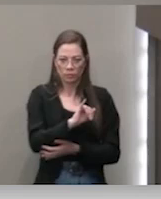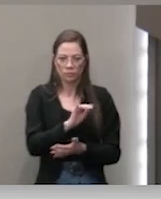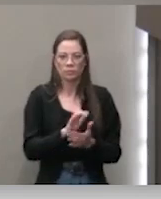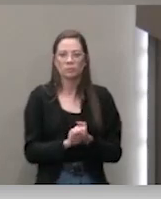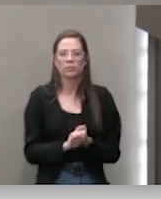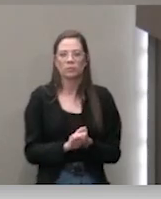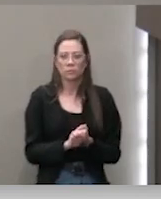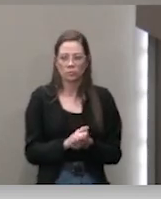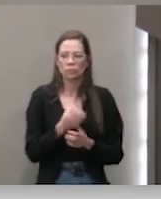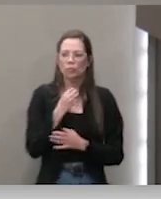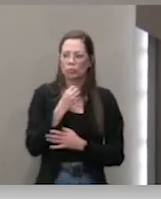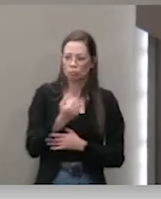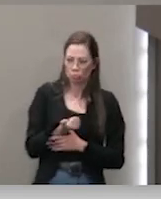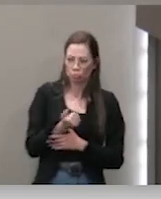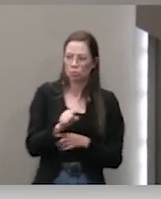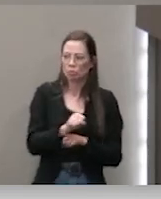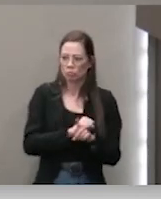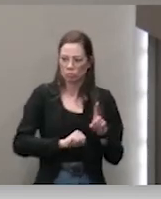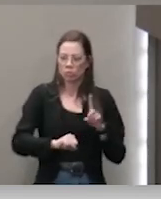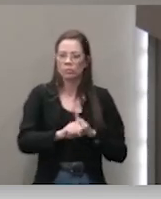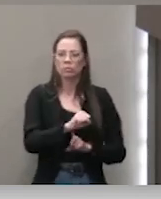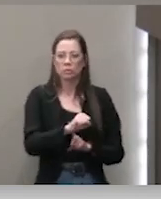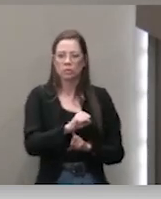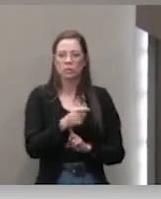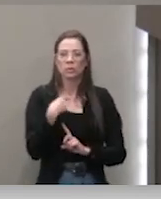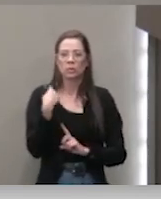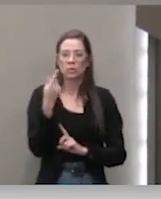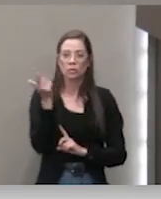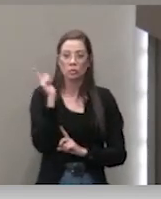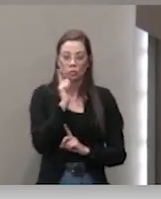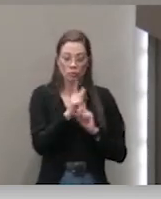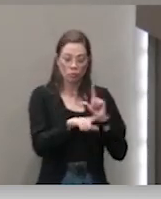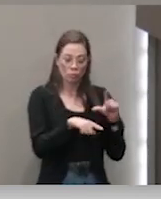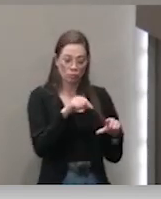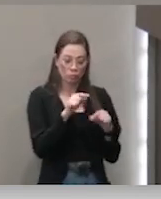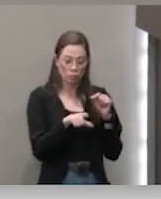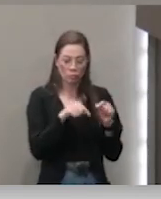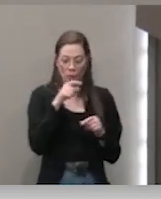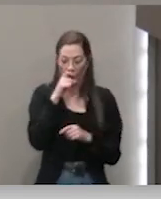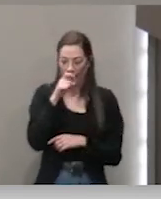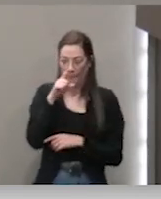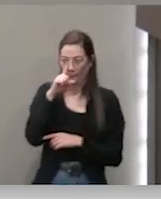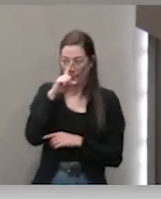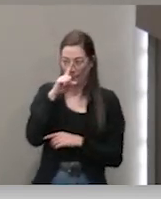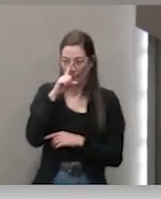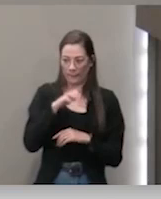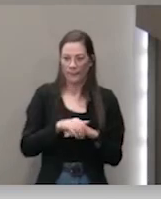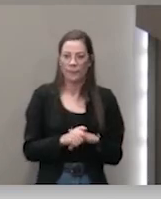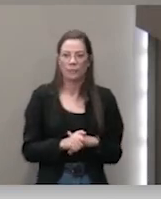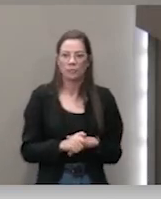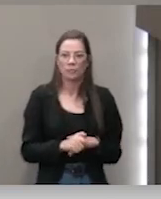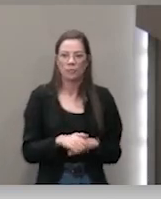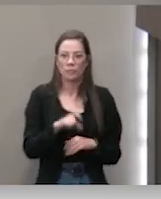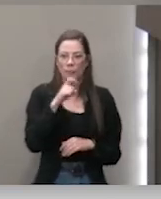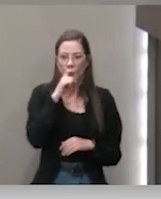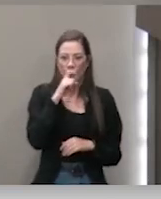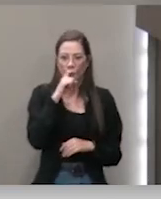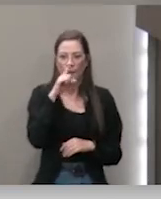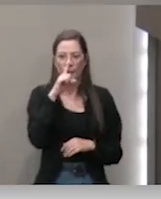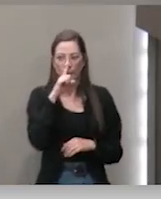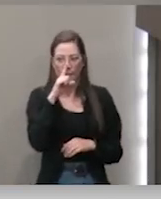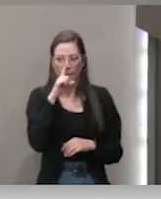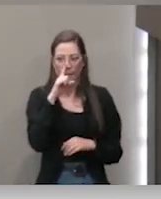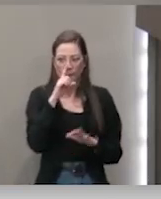é muito bom para a nossa sociedade, porque nós estaremos dando opção para os pais. O pai, a mãe,